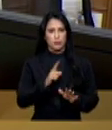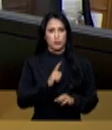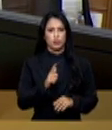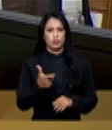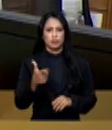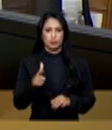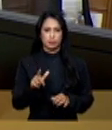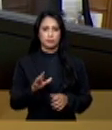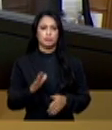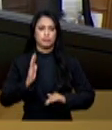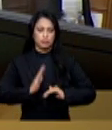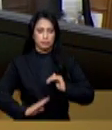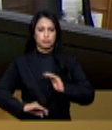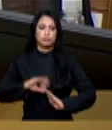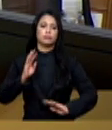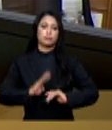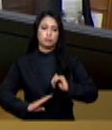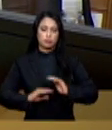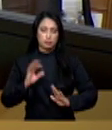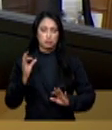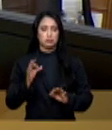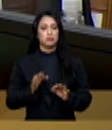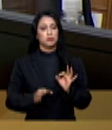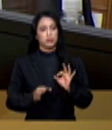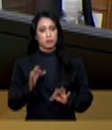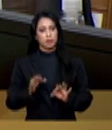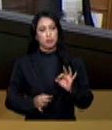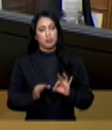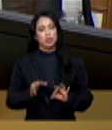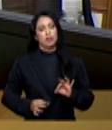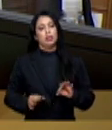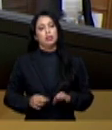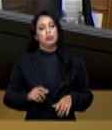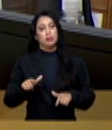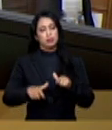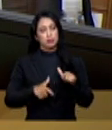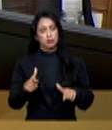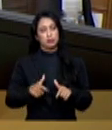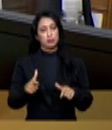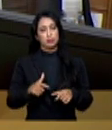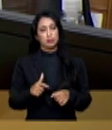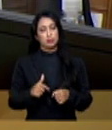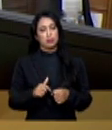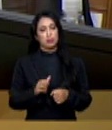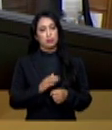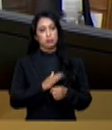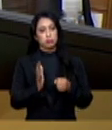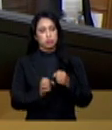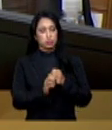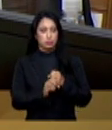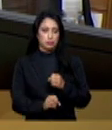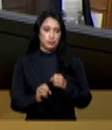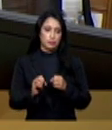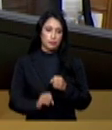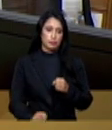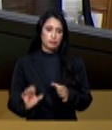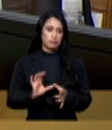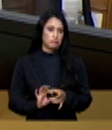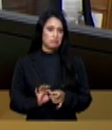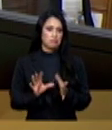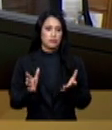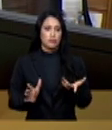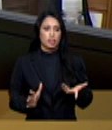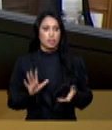possuem competência para gerir o serviço público de saneamento básico deixando ele sem qualquer